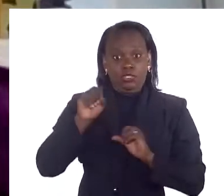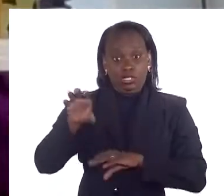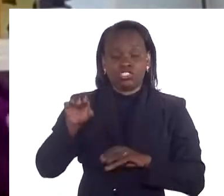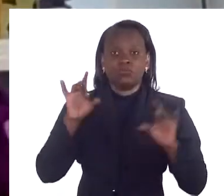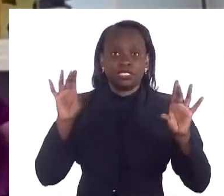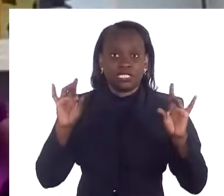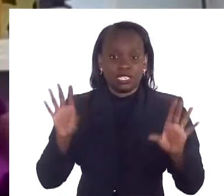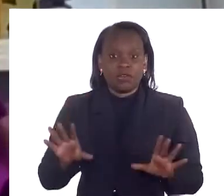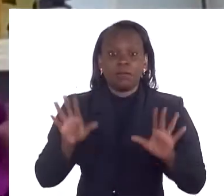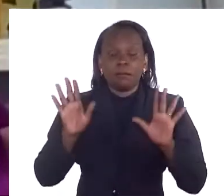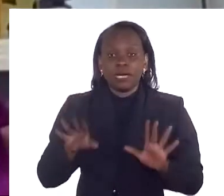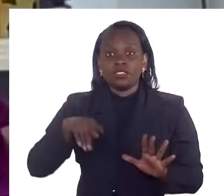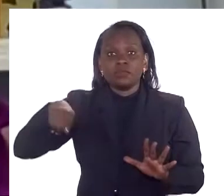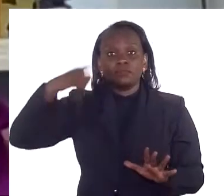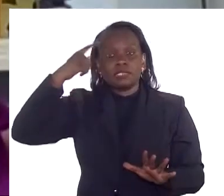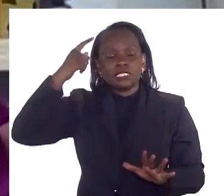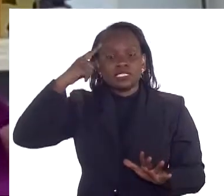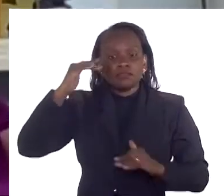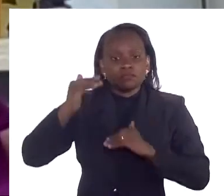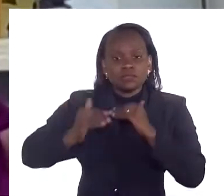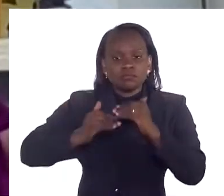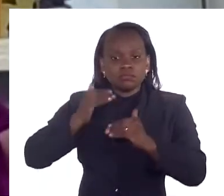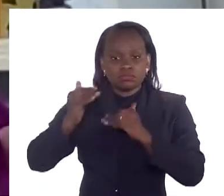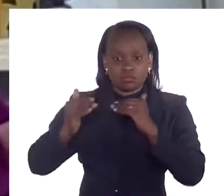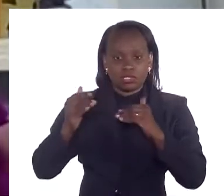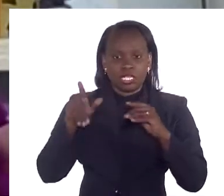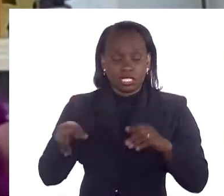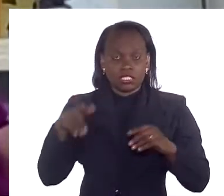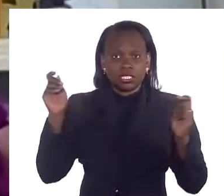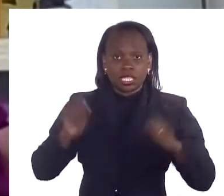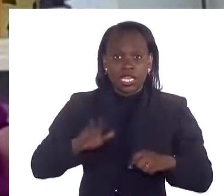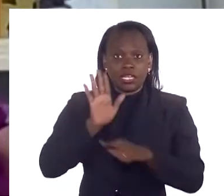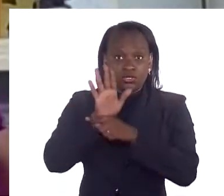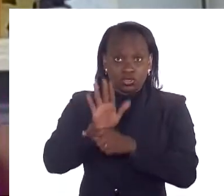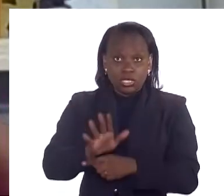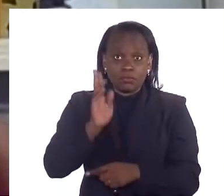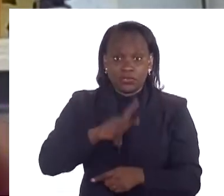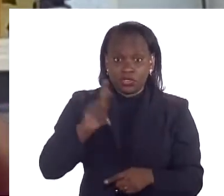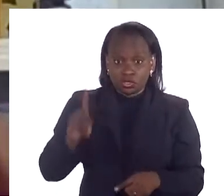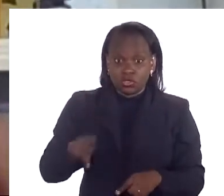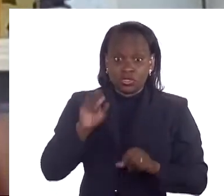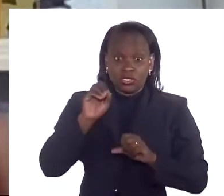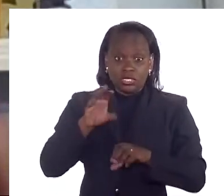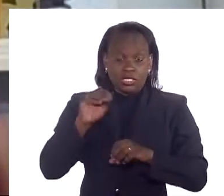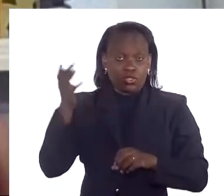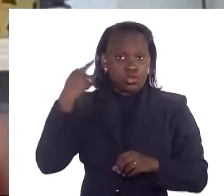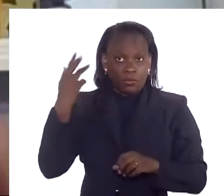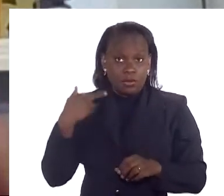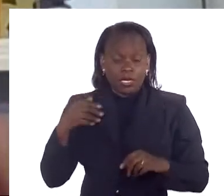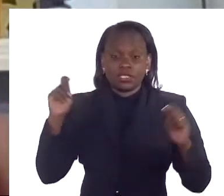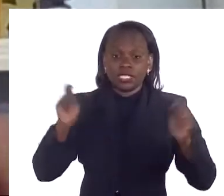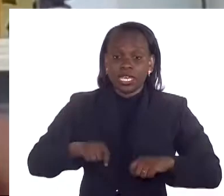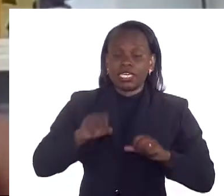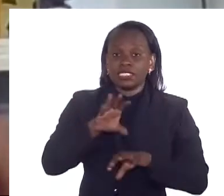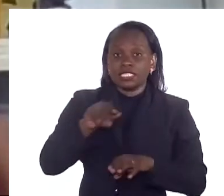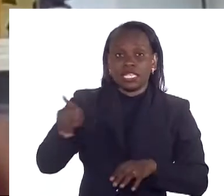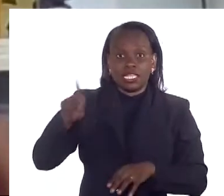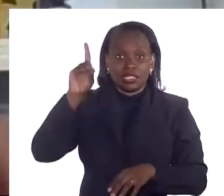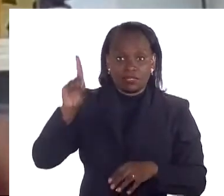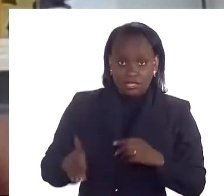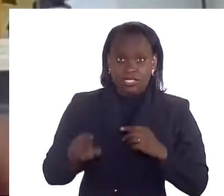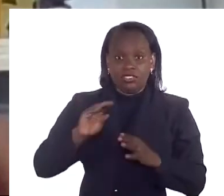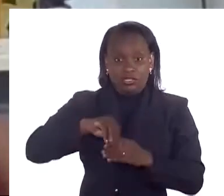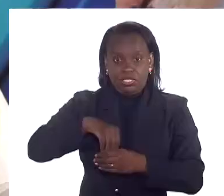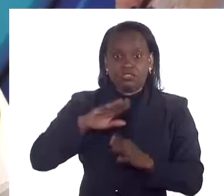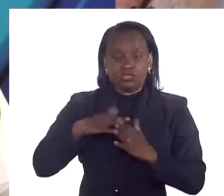educação especial, mas a gente está pensando nos processos que a gente possa favorecer que o professor do ensino comum ensine aquele aluno com